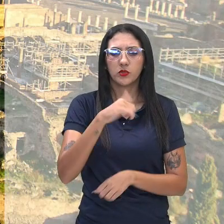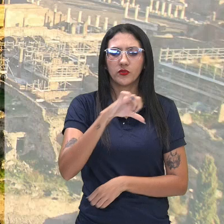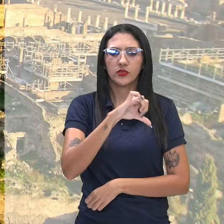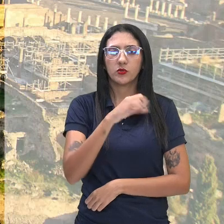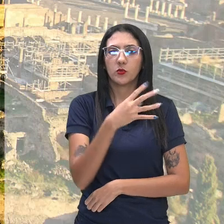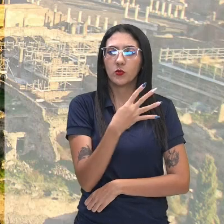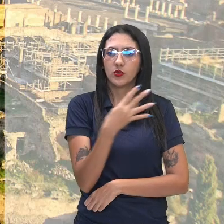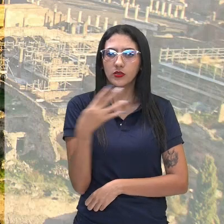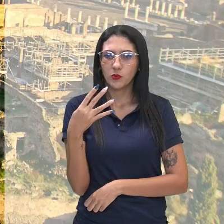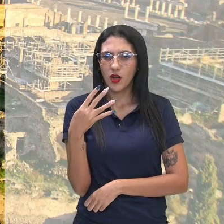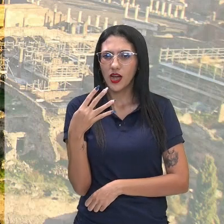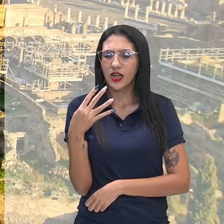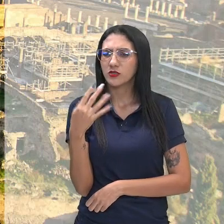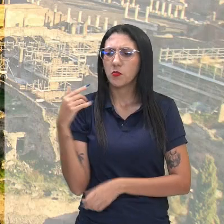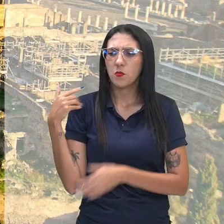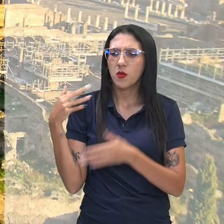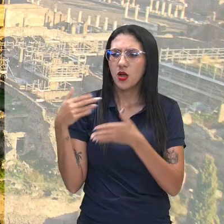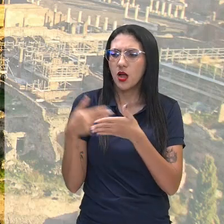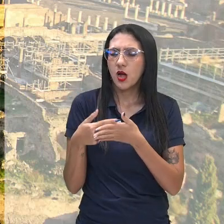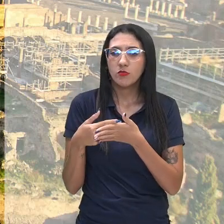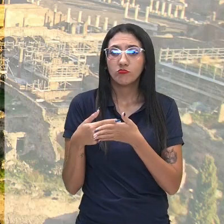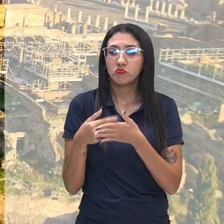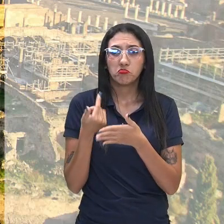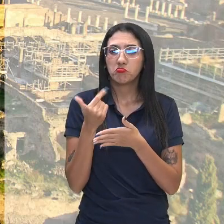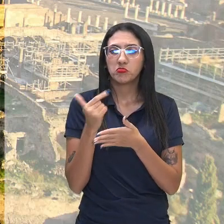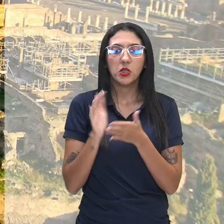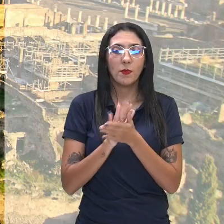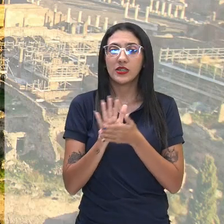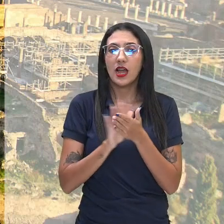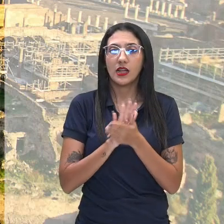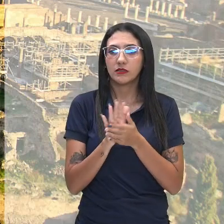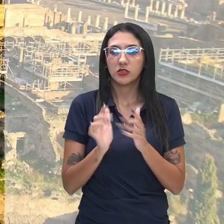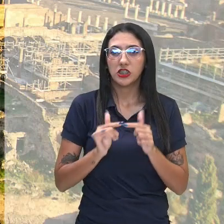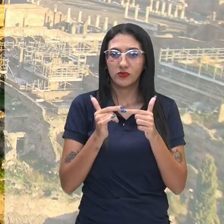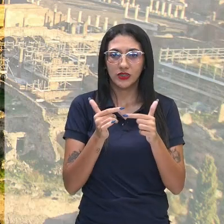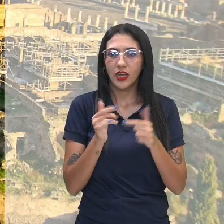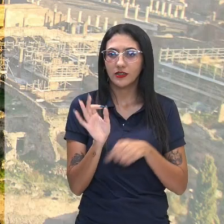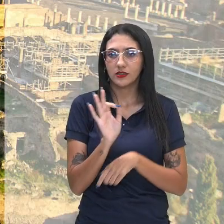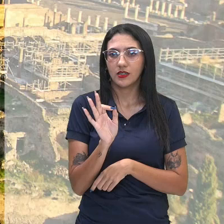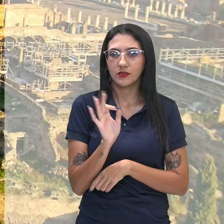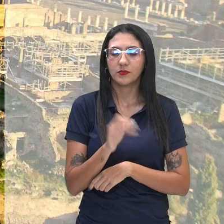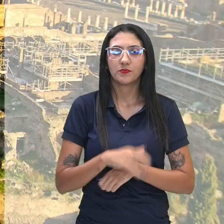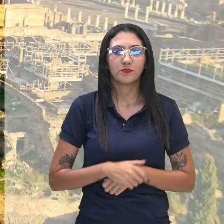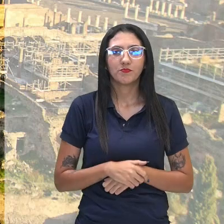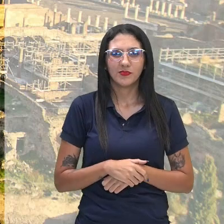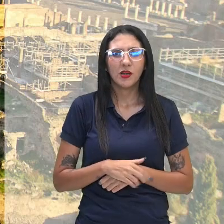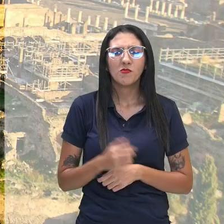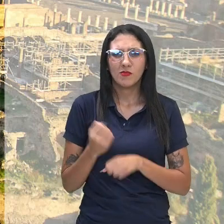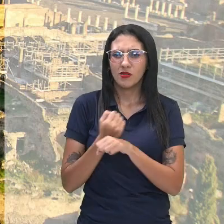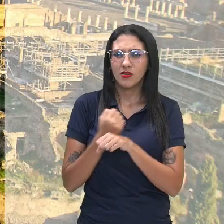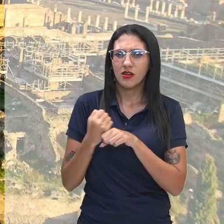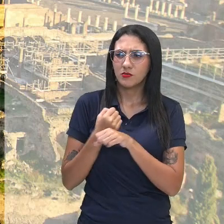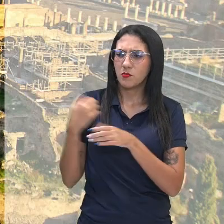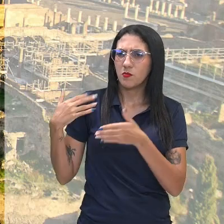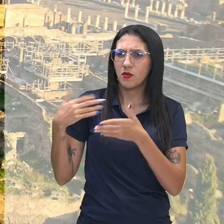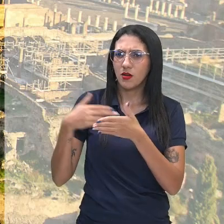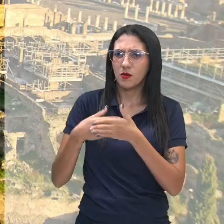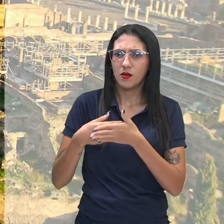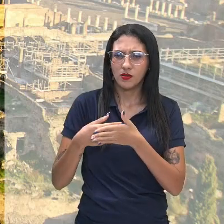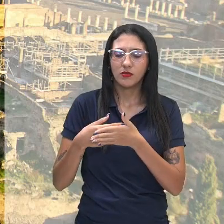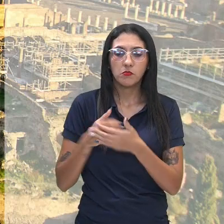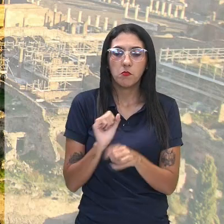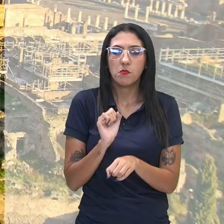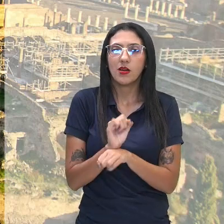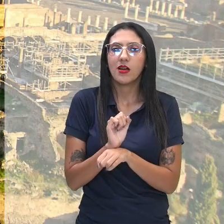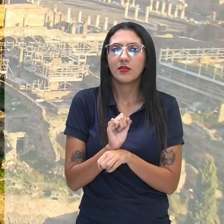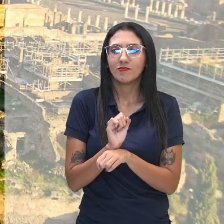1944, o Vesúvio não entra em erupção, certo? Então, olha aí, desde 1944, ele está aí